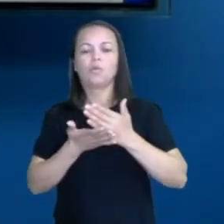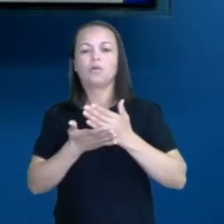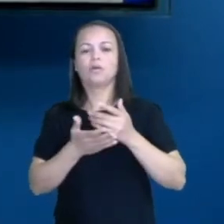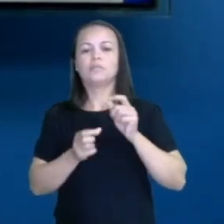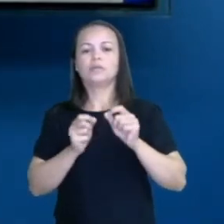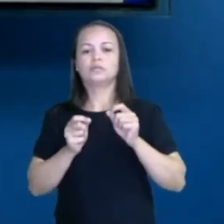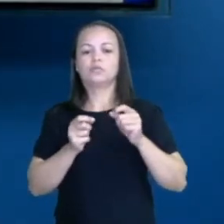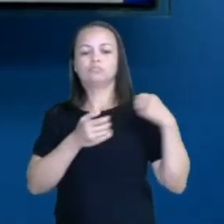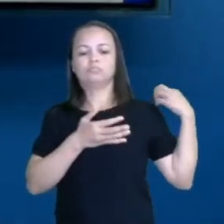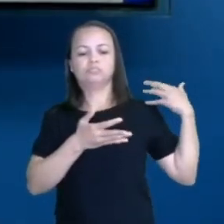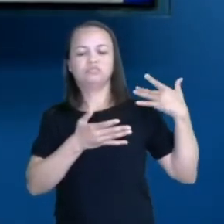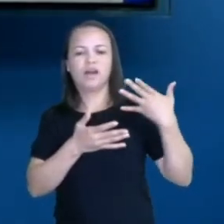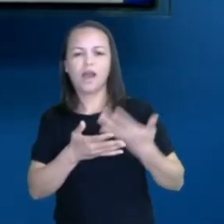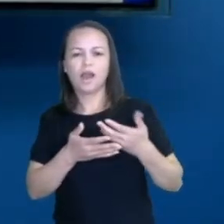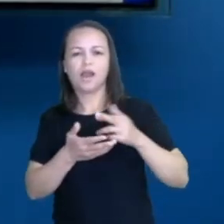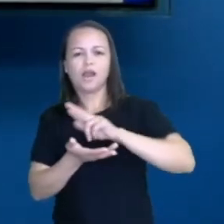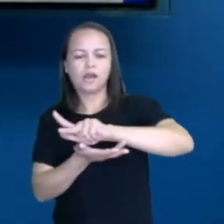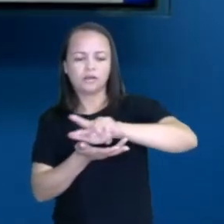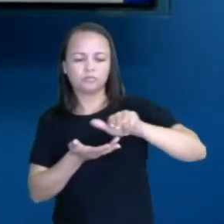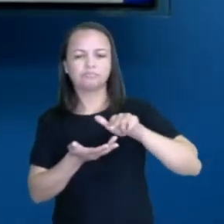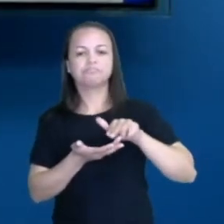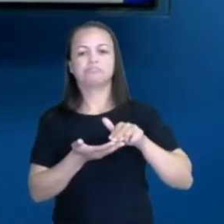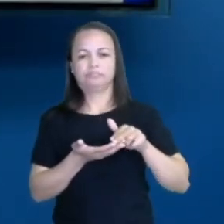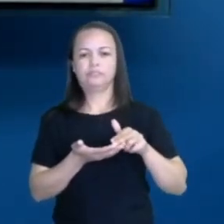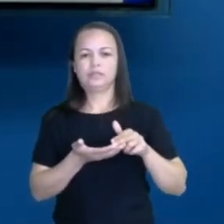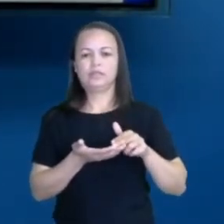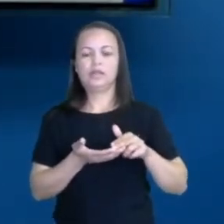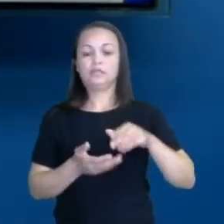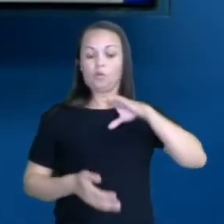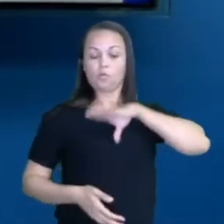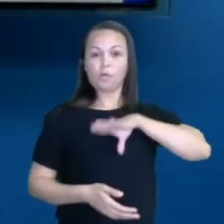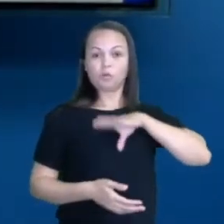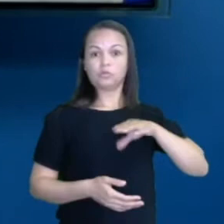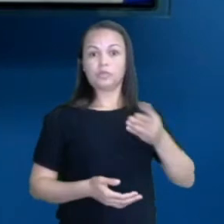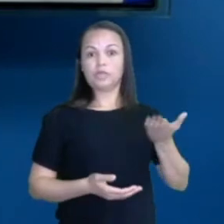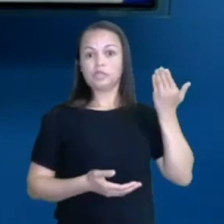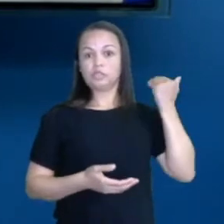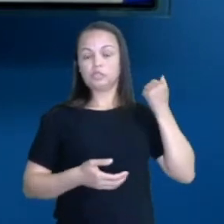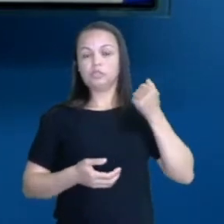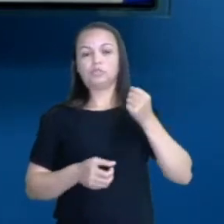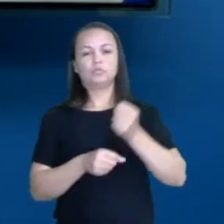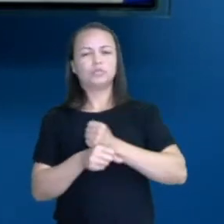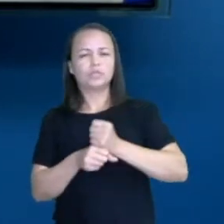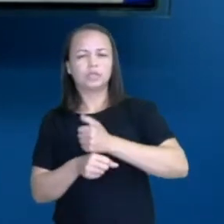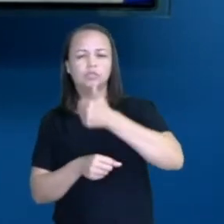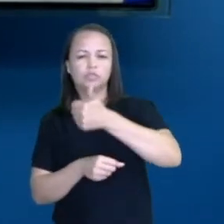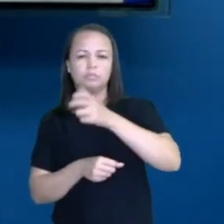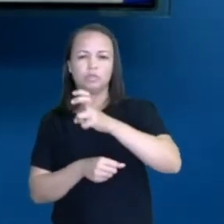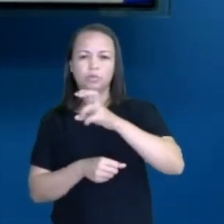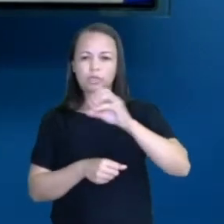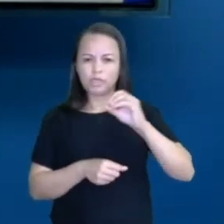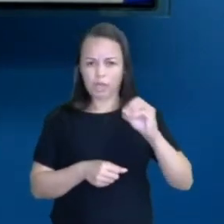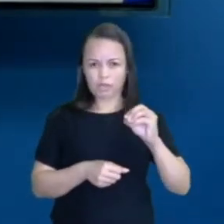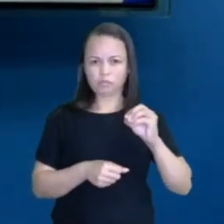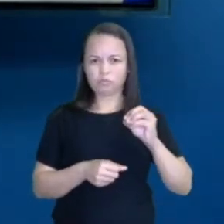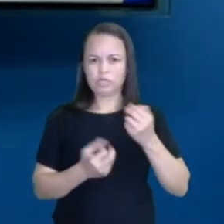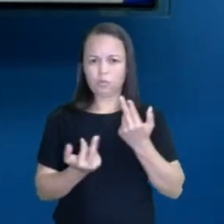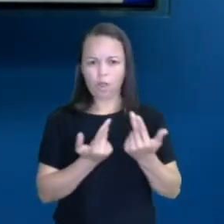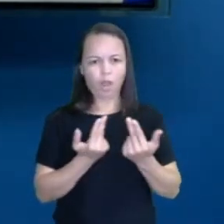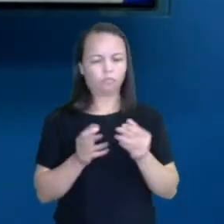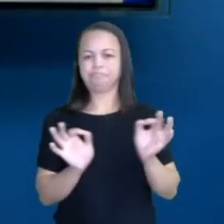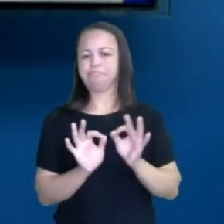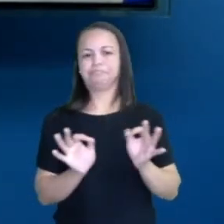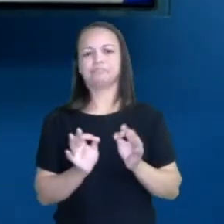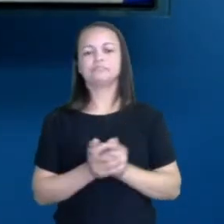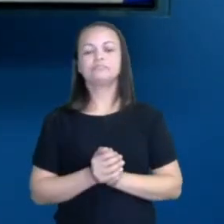já aconteceram várias modificações, ou seja, aquele português dos anos de 1500 não é mais o mesmo. Então, essa